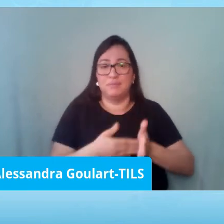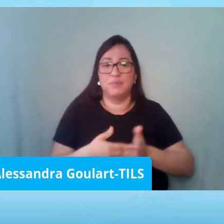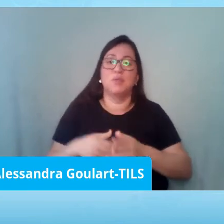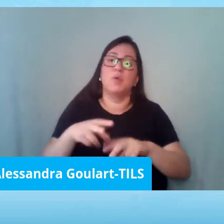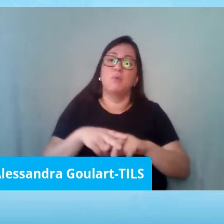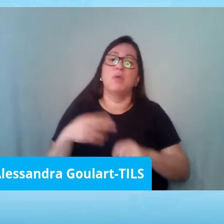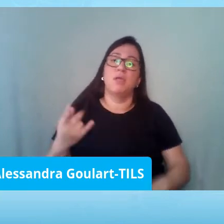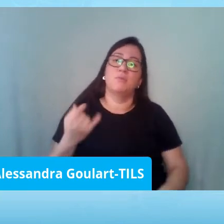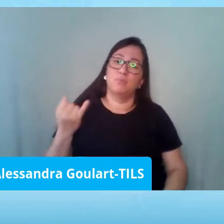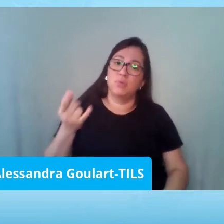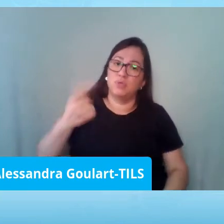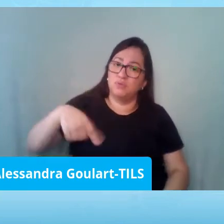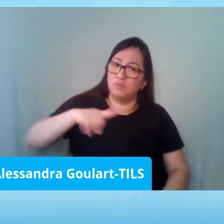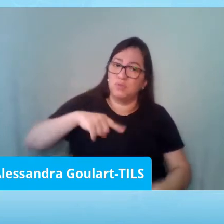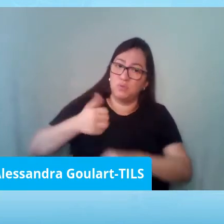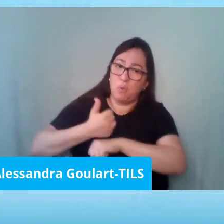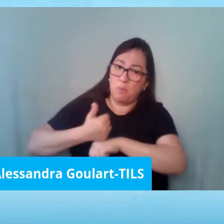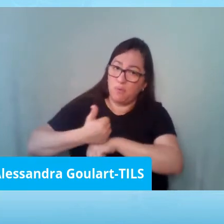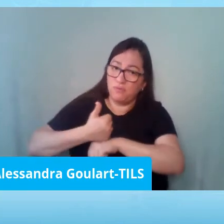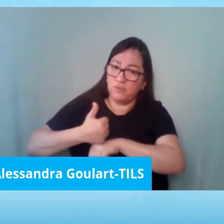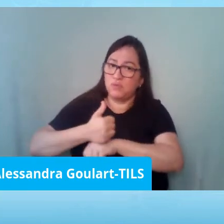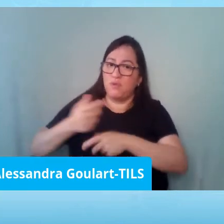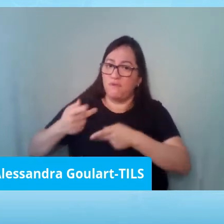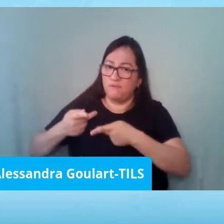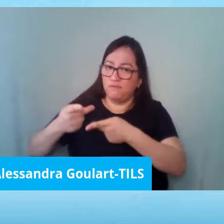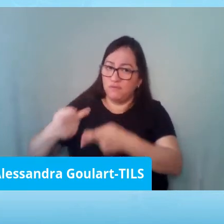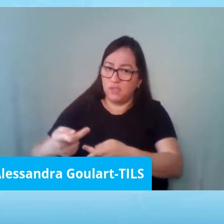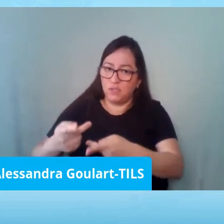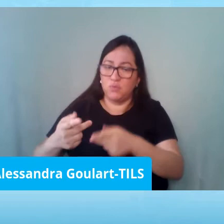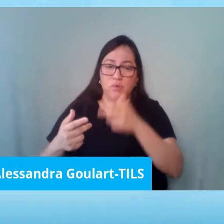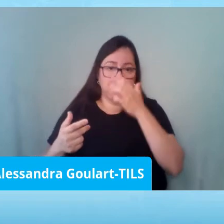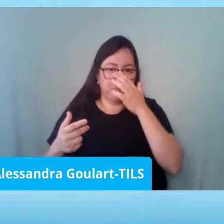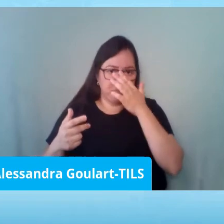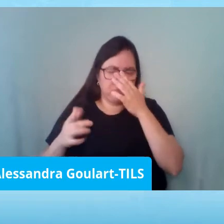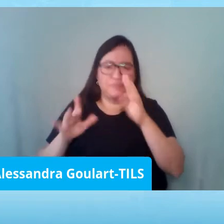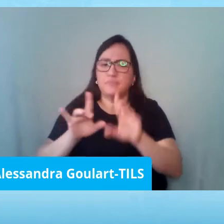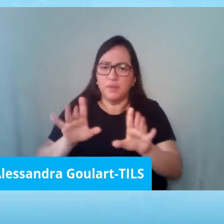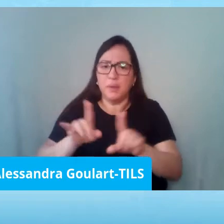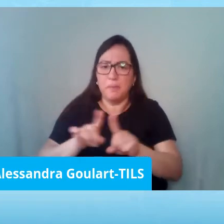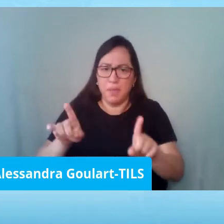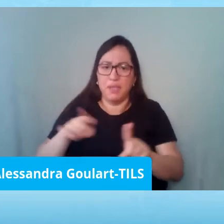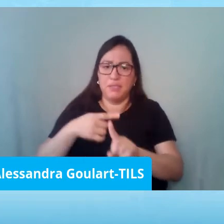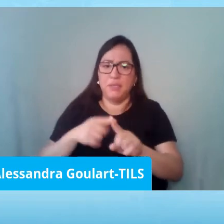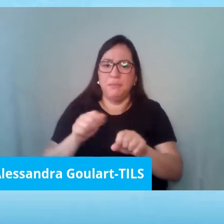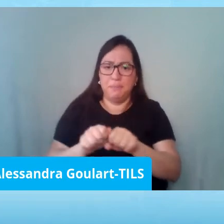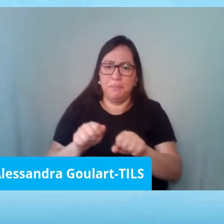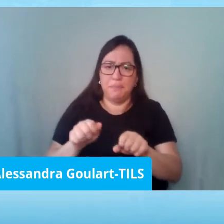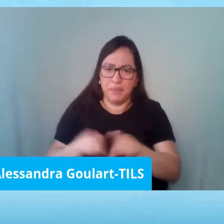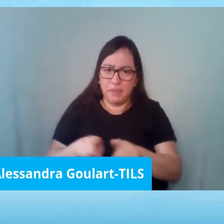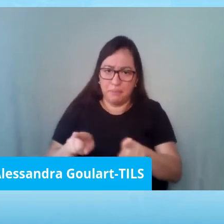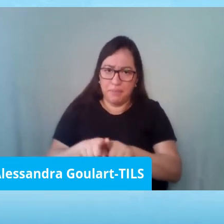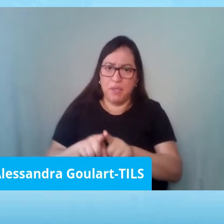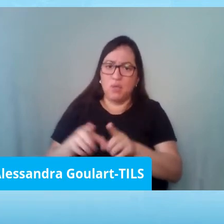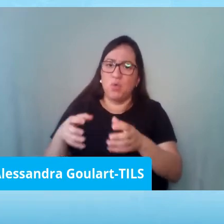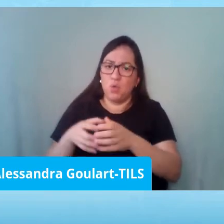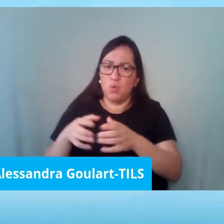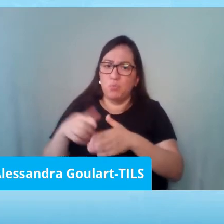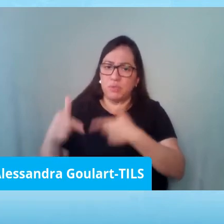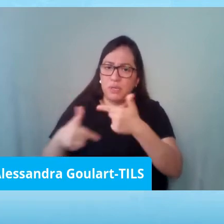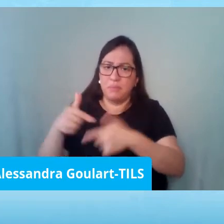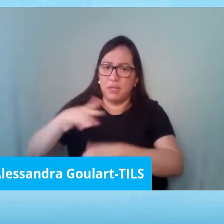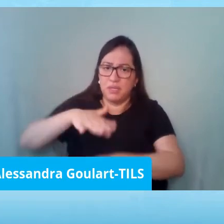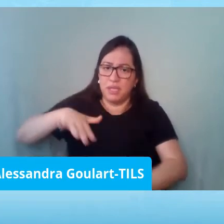né, quando eu falo visitadores, eu também estou colocando os agentes, né, porque eu acho que os agentes eles trabalham principalmente